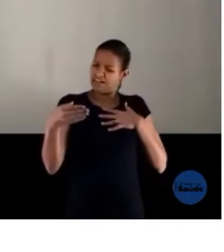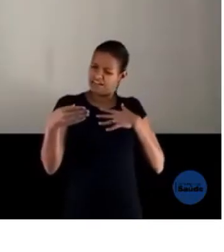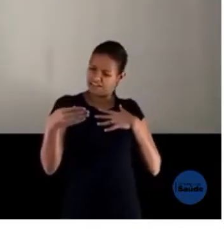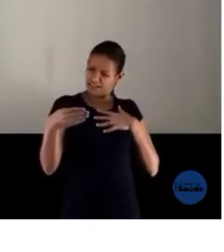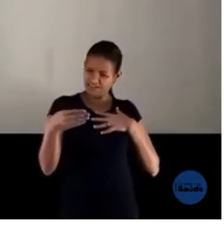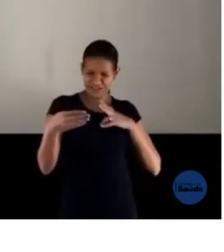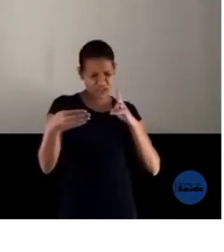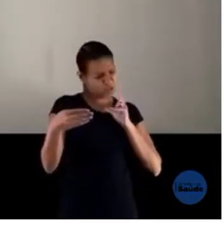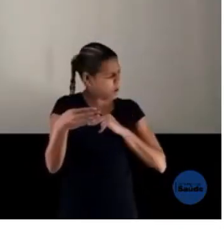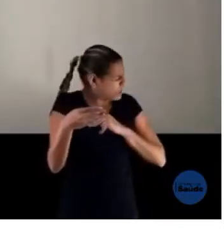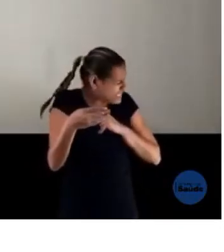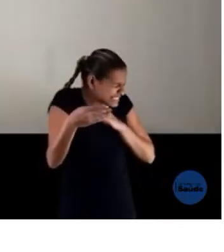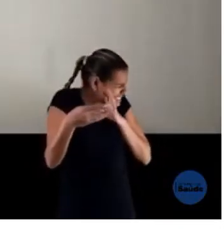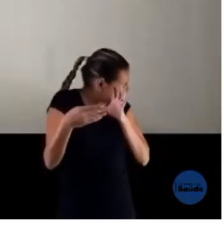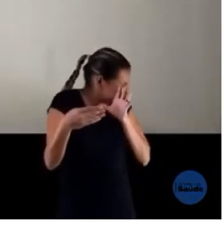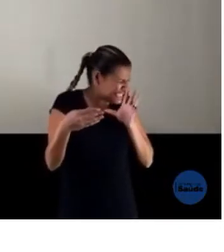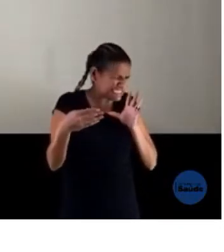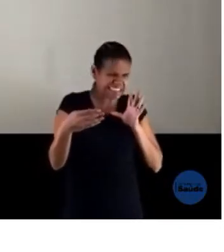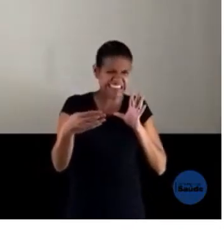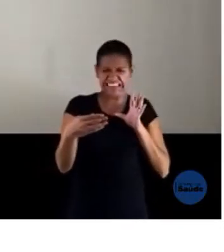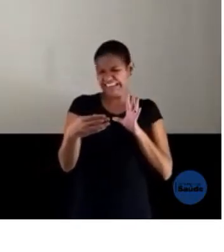Ai, nossa!